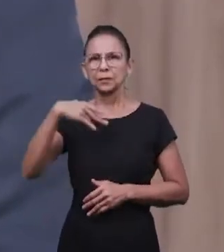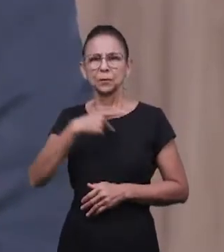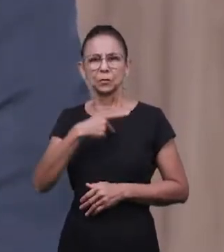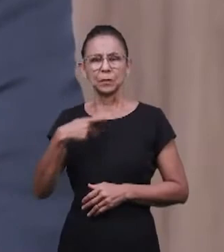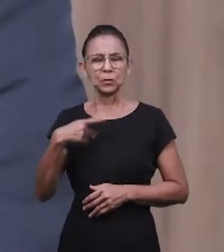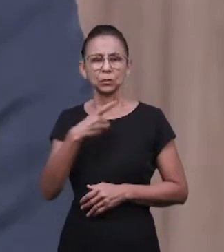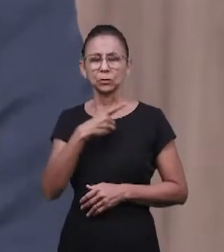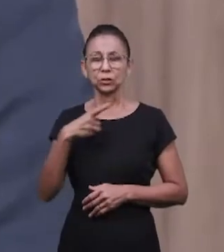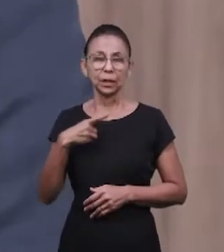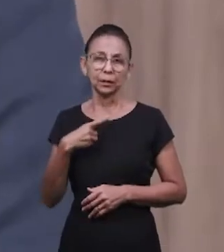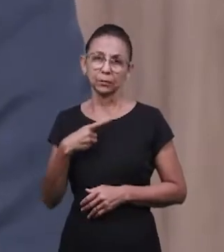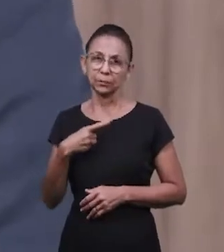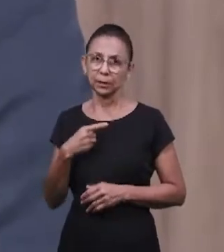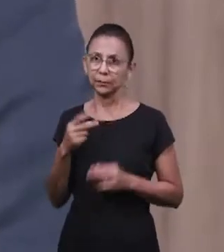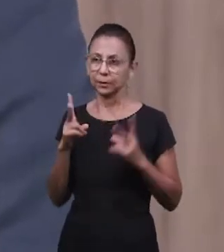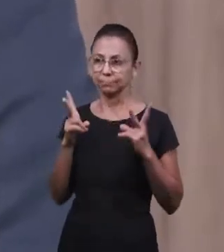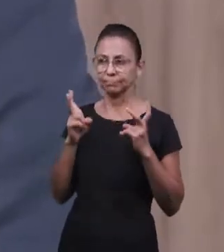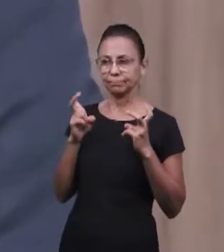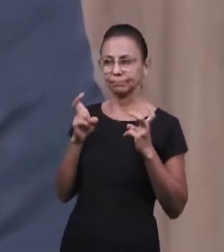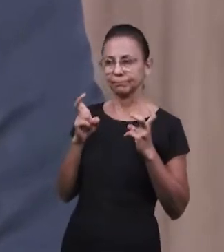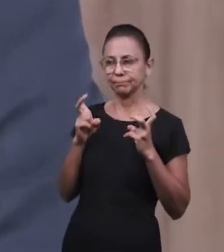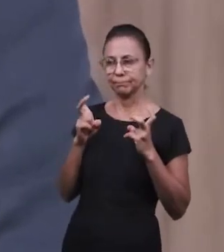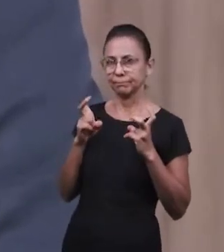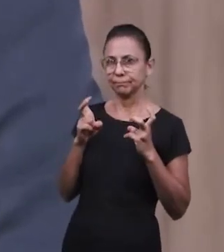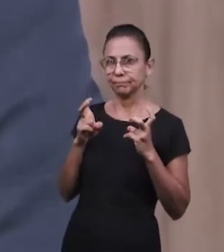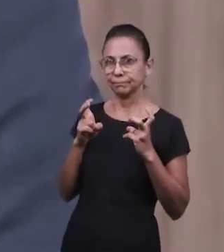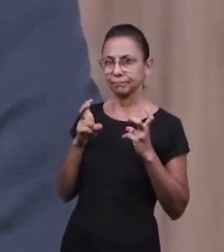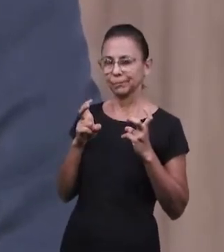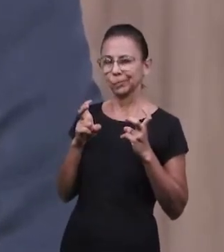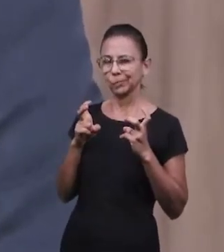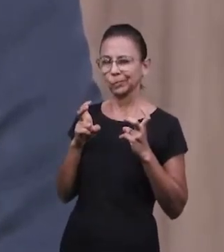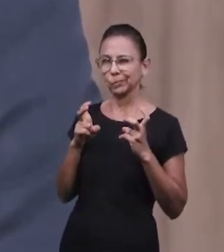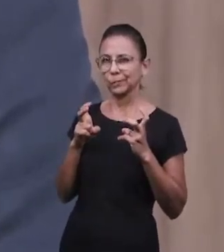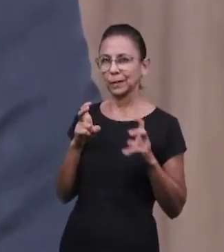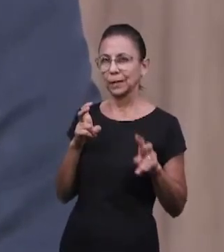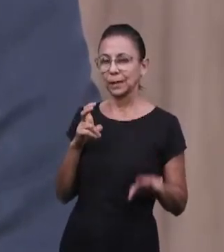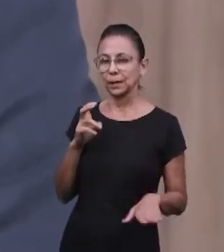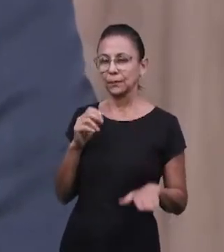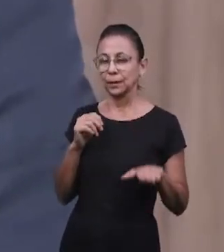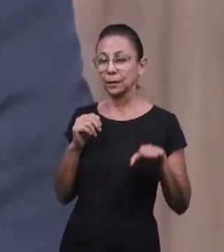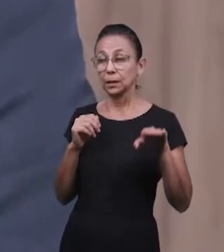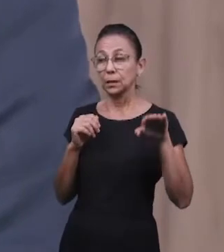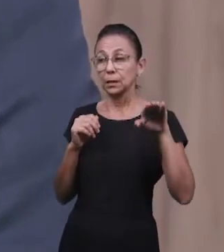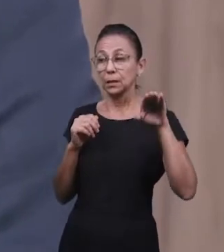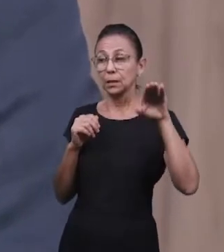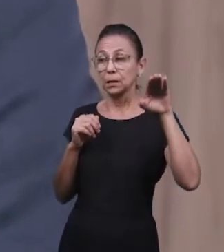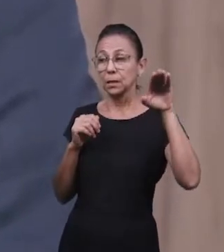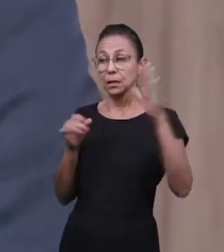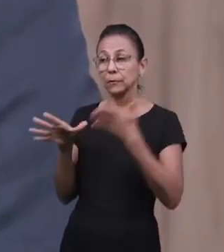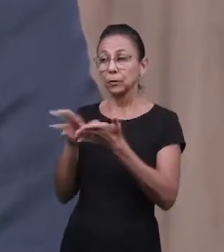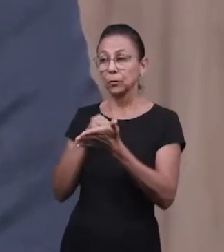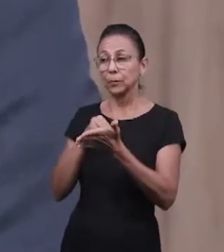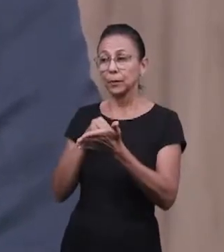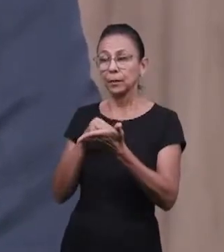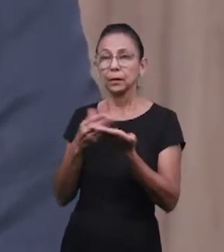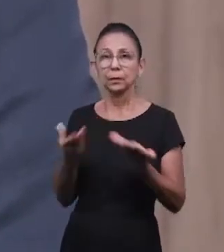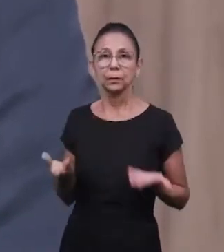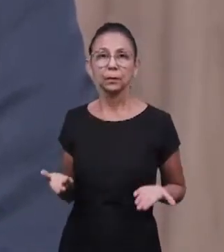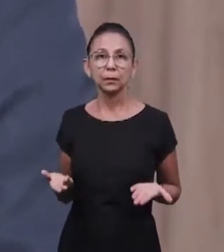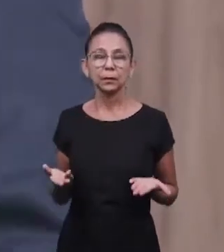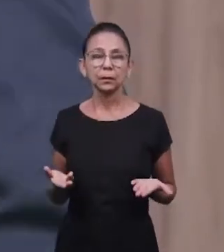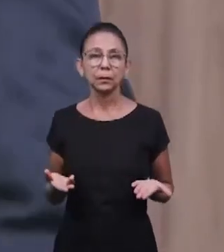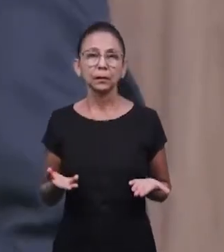futuro dele. Ó. Esse futuro dessa criança, com certeza, vai ser bom. Ele não vai ficar na igreja, não vai ficar em lugar nenhum, porque ele está vendo um lugar